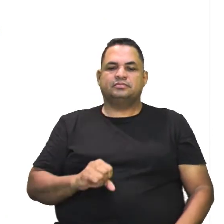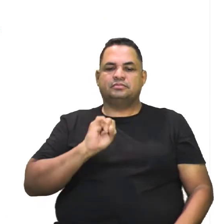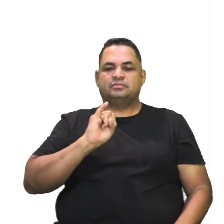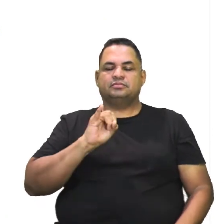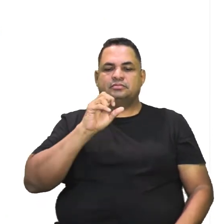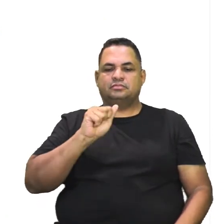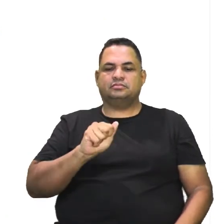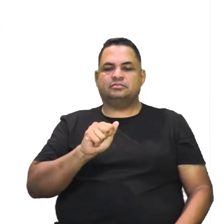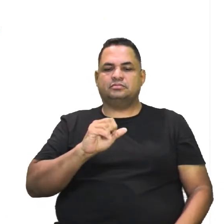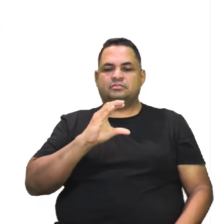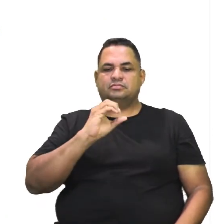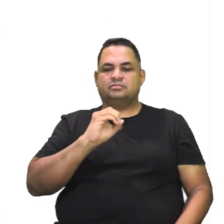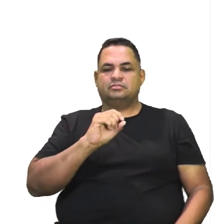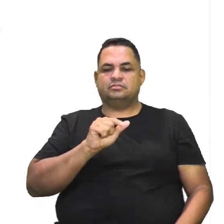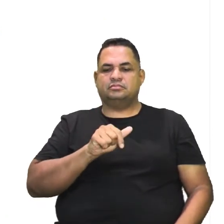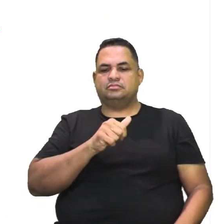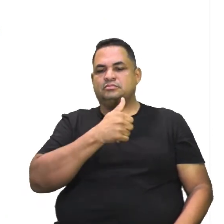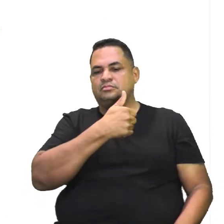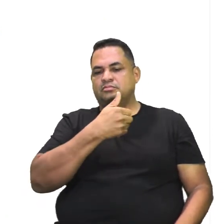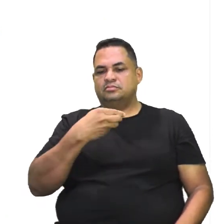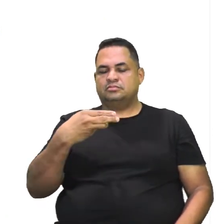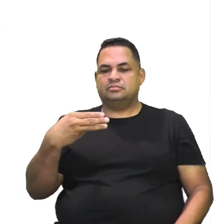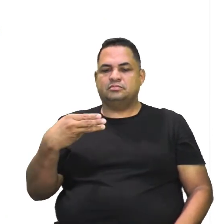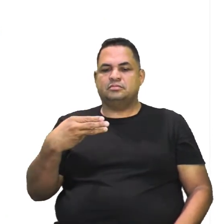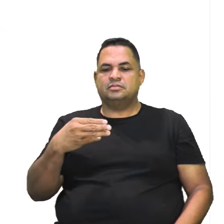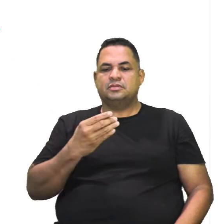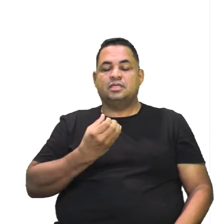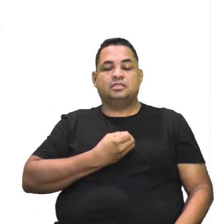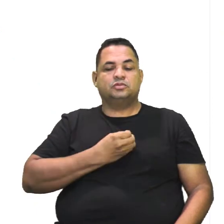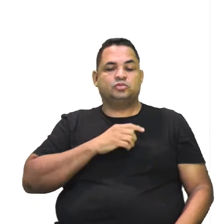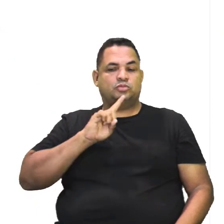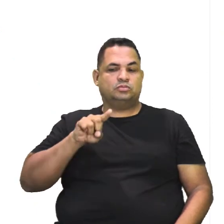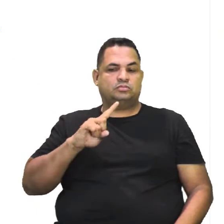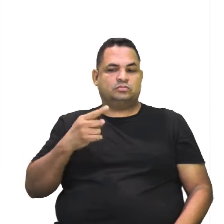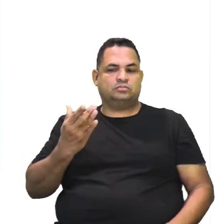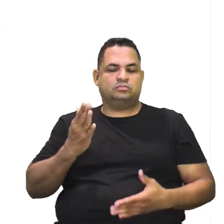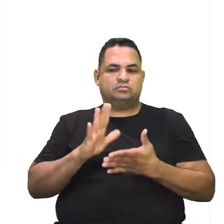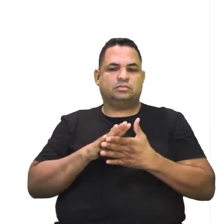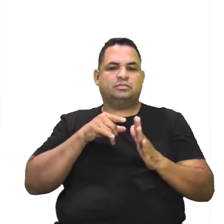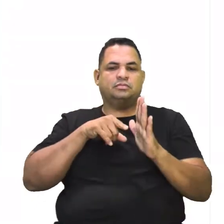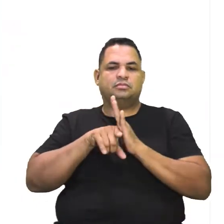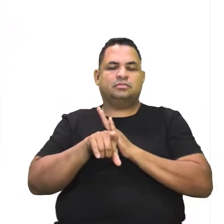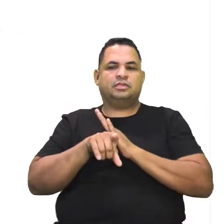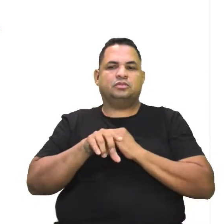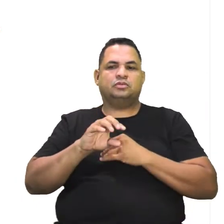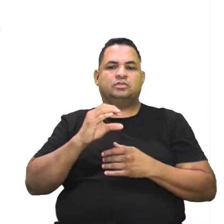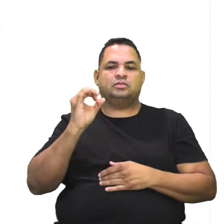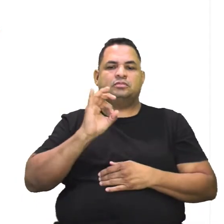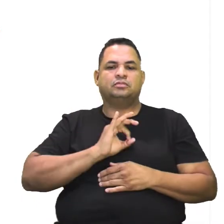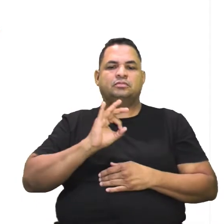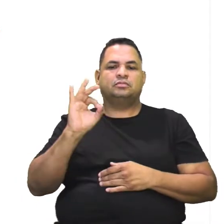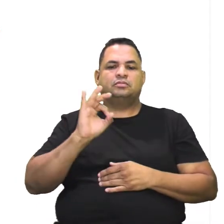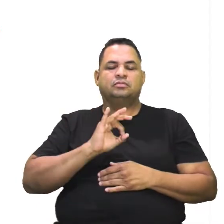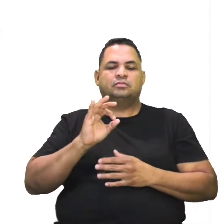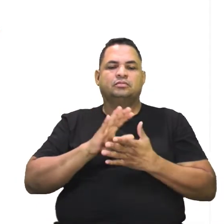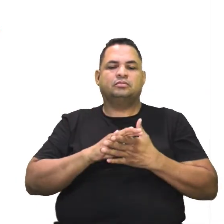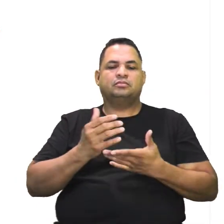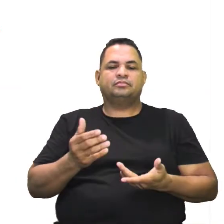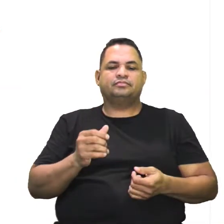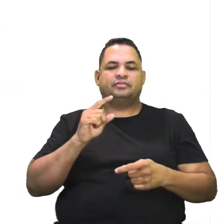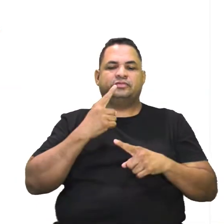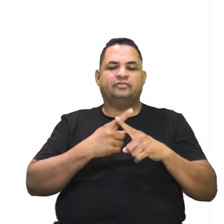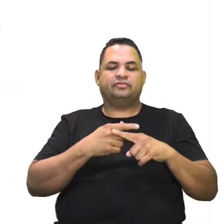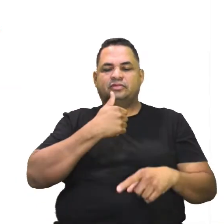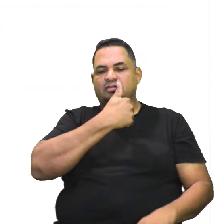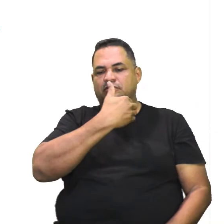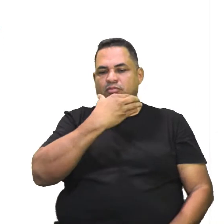ser 0,13. E isso está em números decimais, mas se eu quero saber em porcentagem, volta aqui, eu preciso fazer o quê?